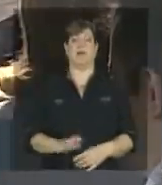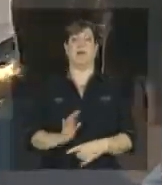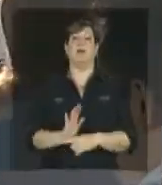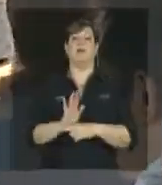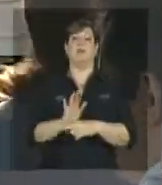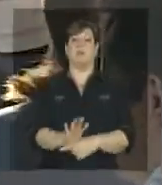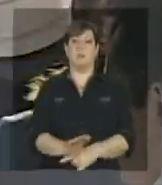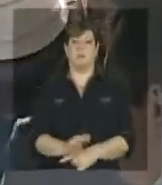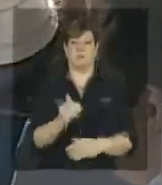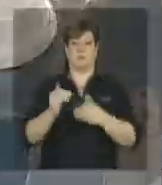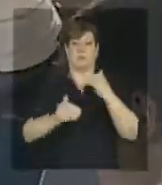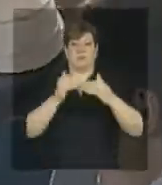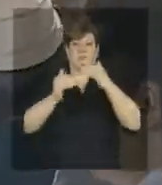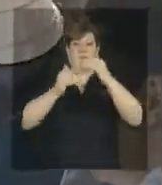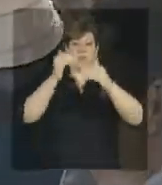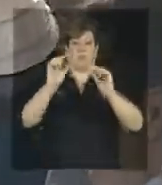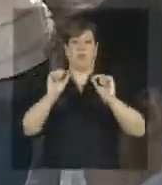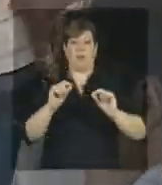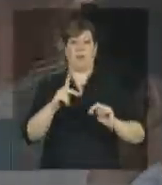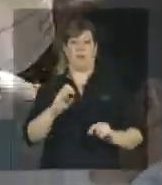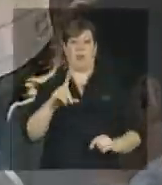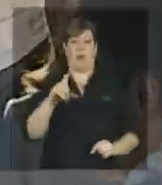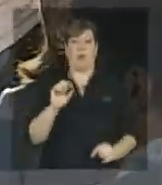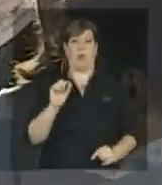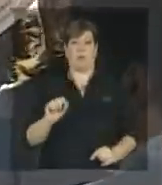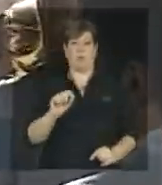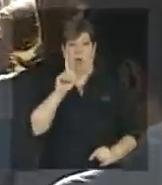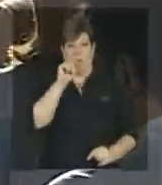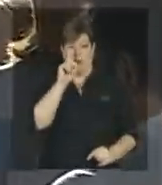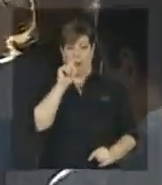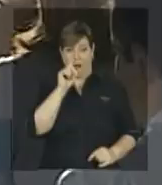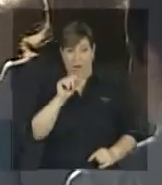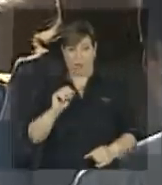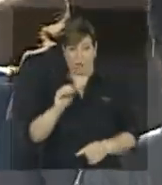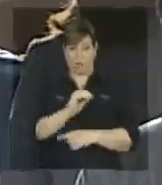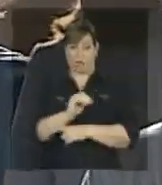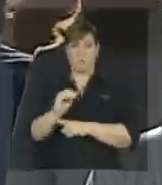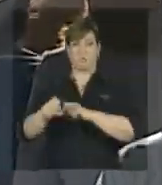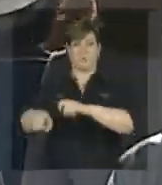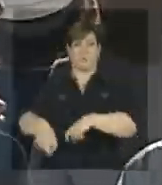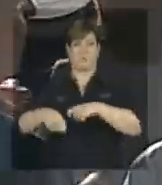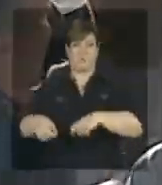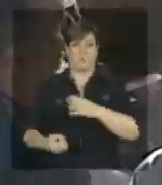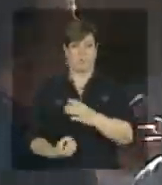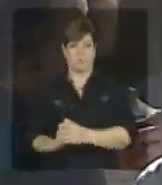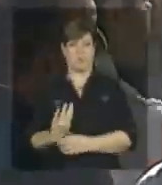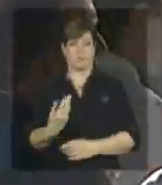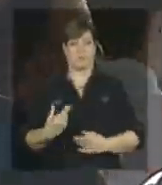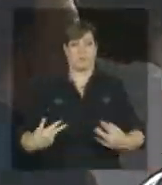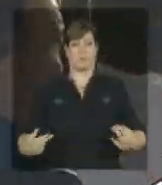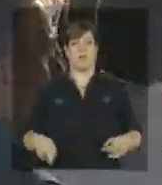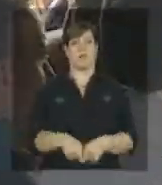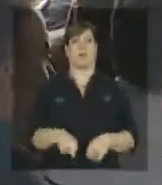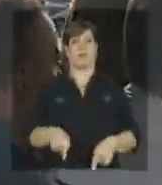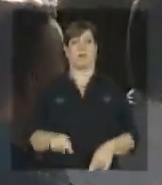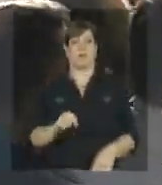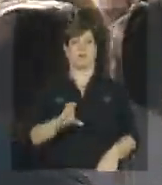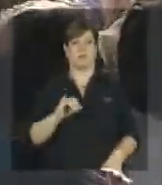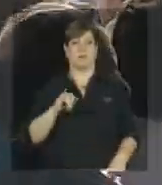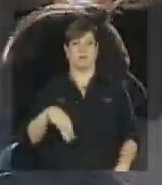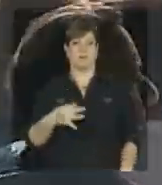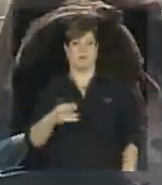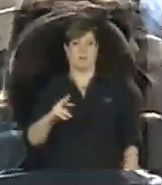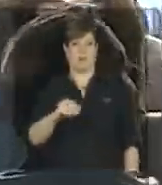ajuda no desenvolvimento de um polo hidroagrícola. Essa obra junto com o chamado Cinturão